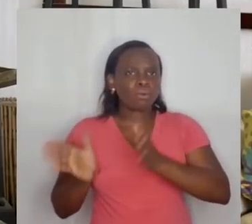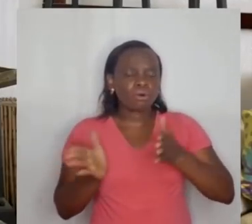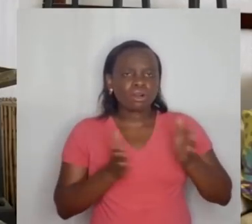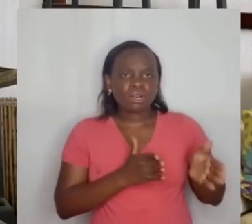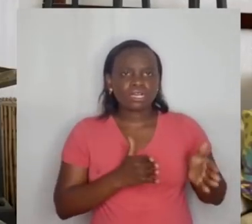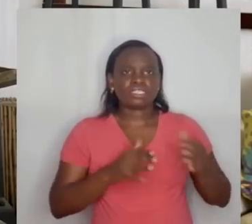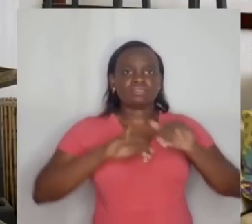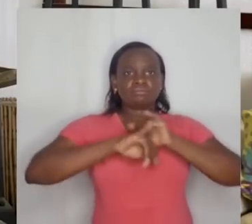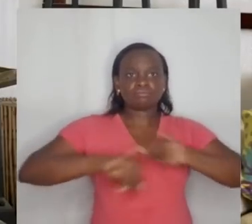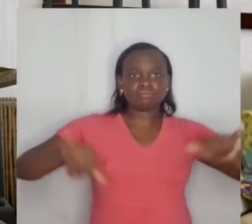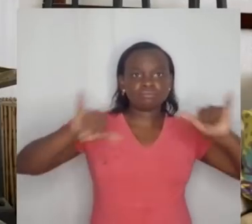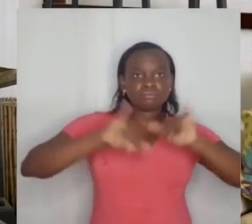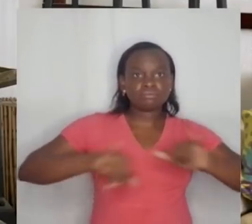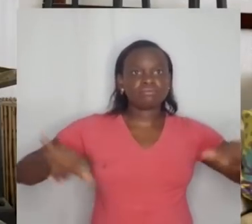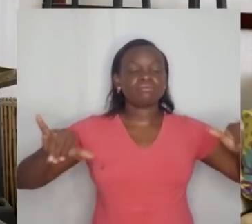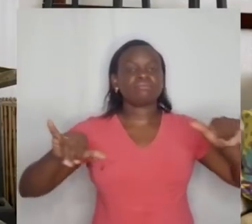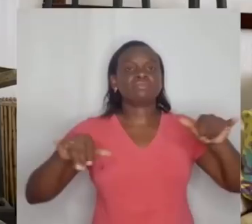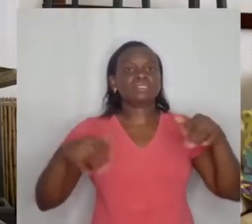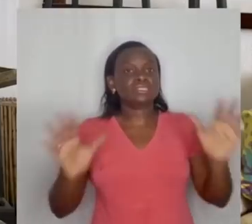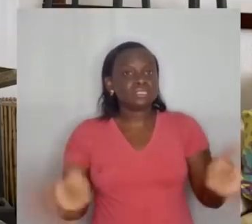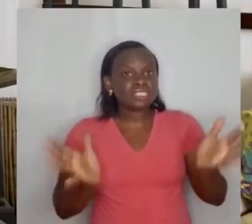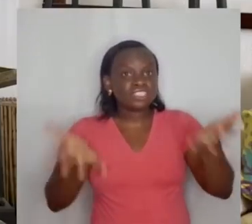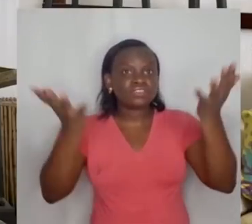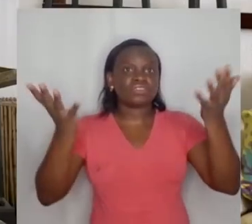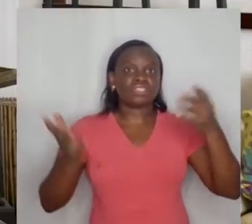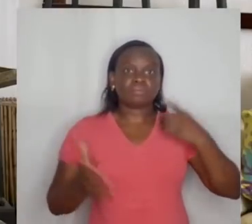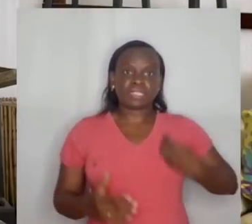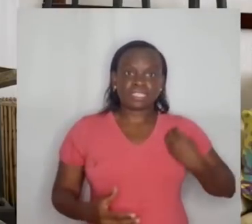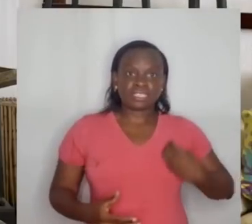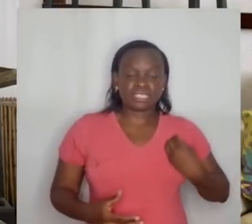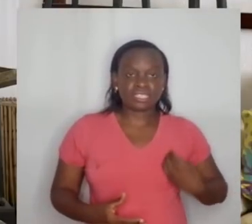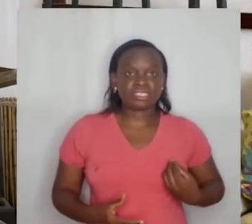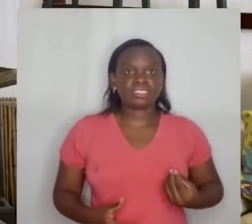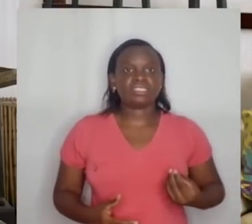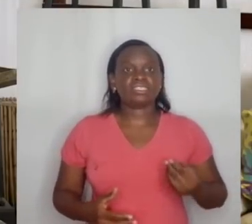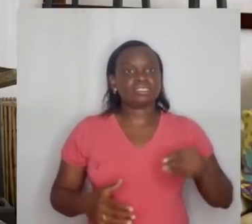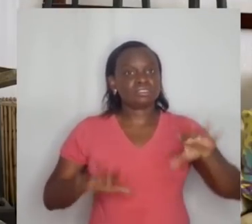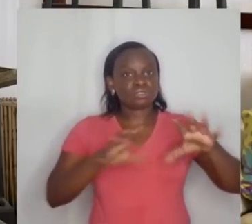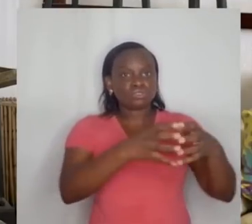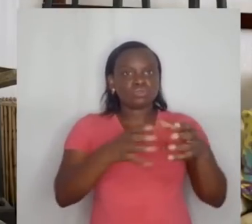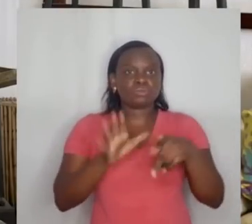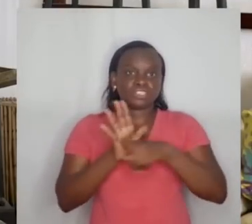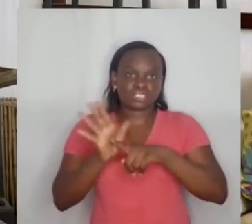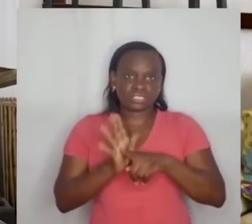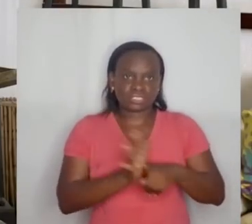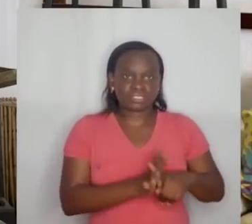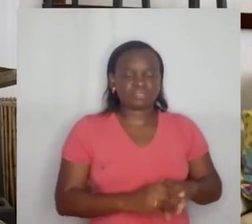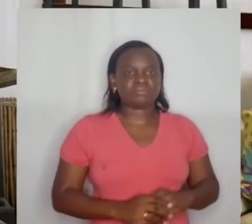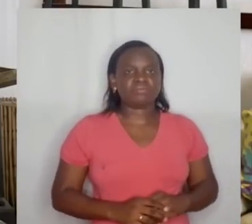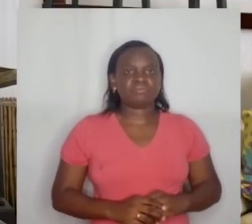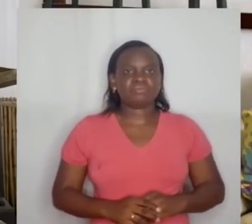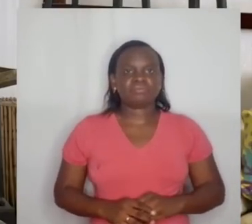organização, divulgaram o evento e estimularam a presença de seus grupos de pesquisa.